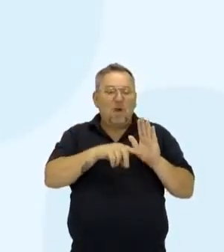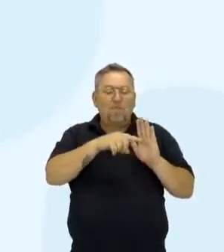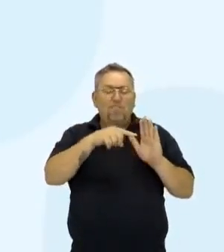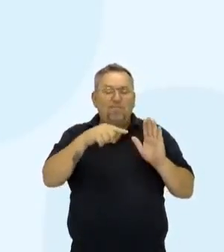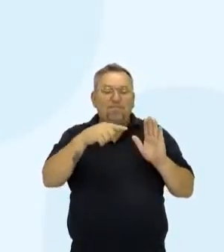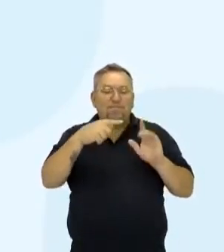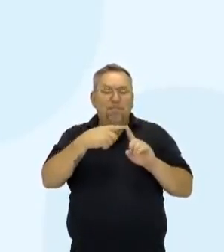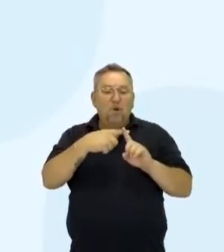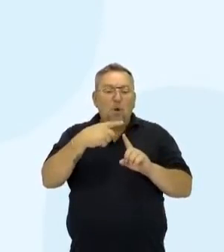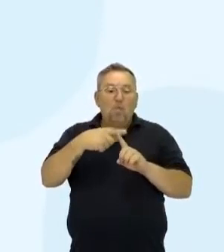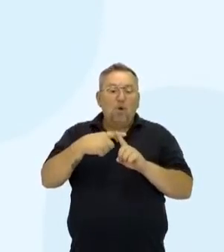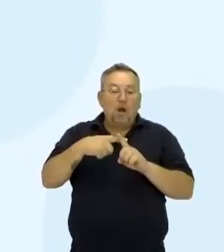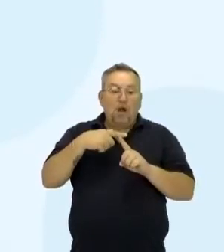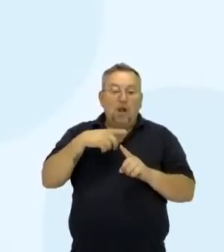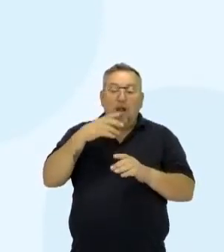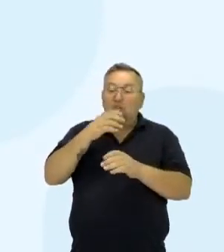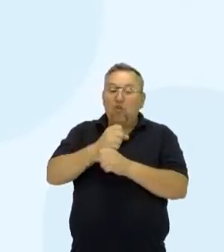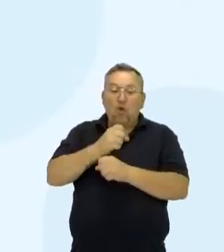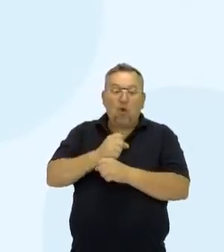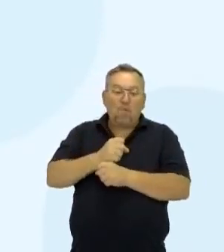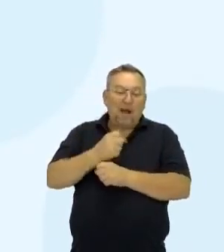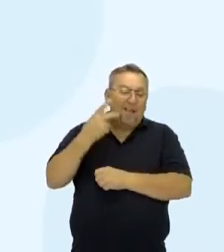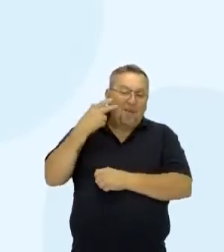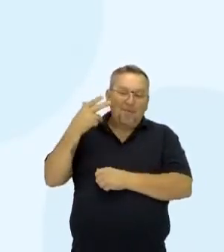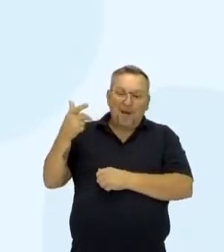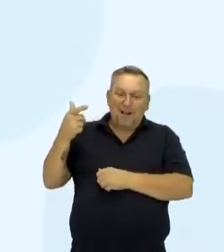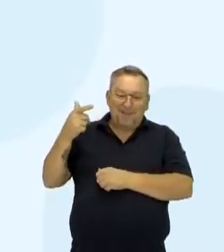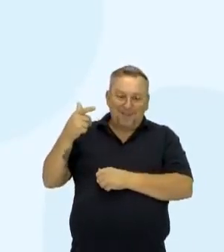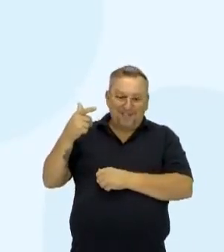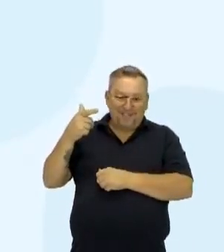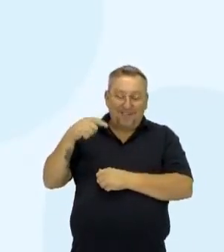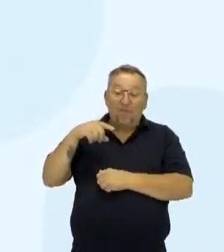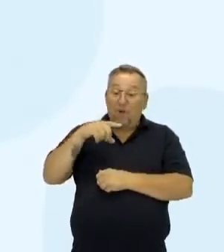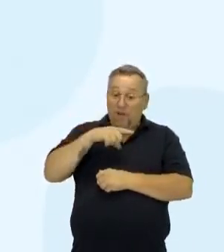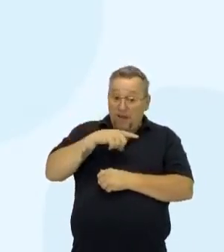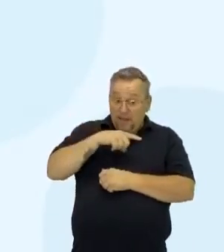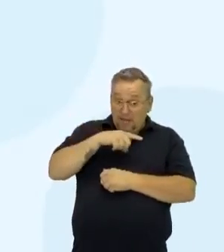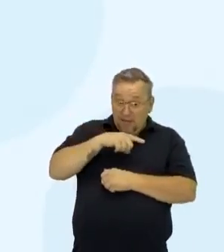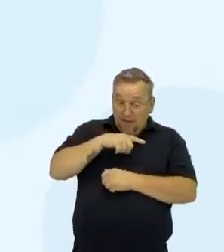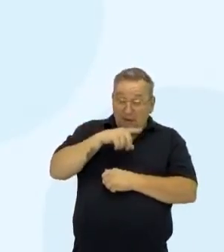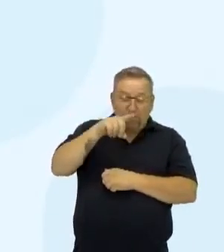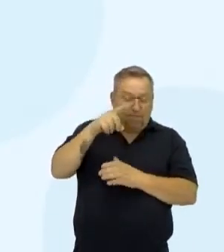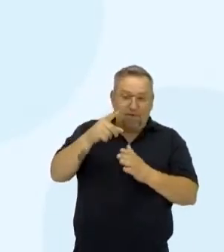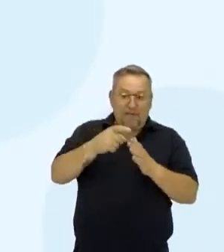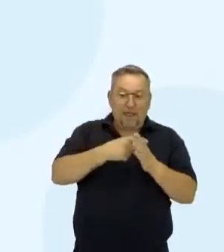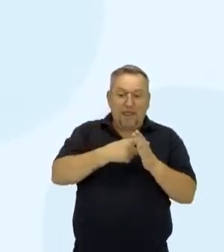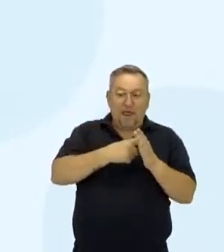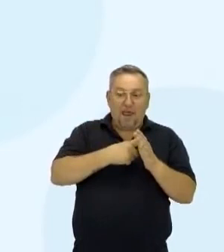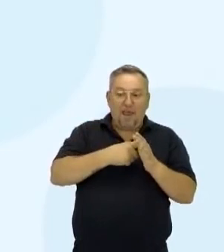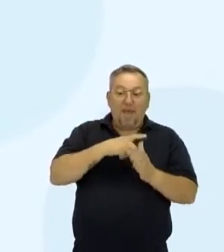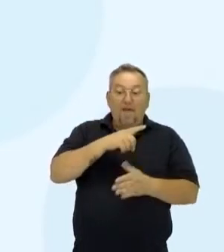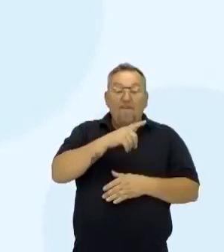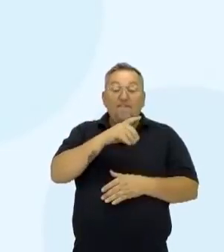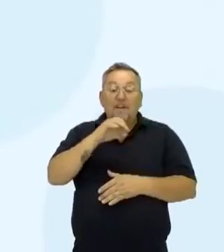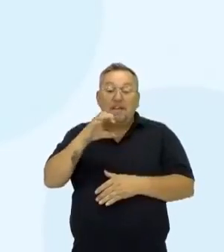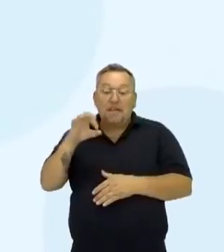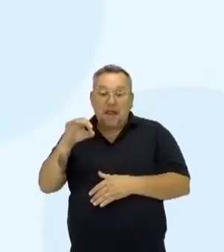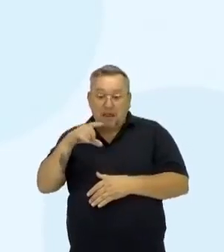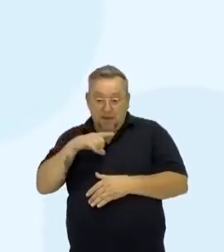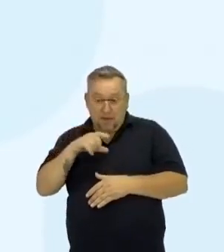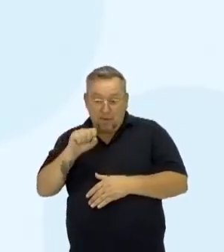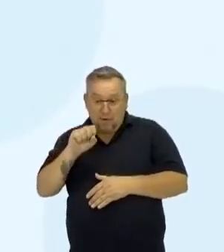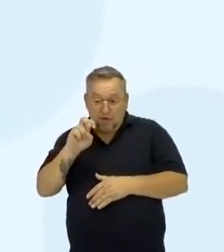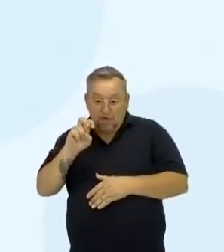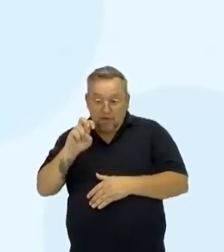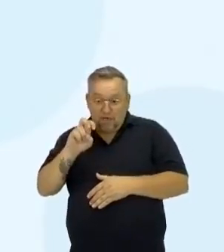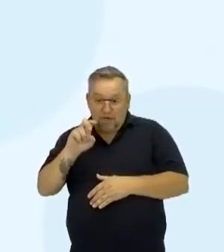regra de sinal? Porque aqui é uma adição normal. Você deve 100 e você tem 85,